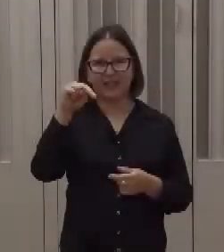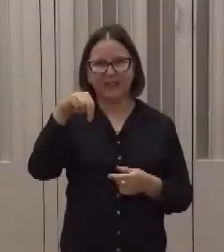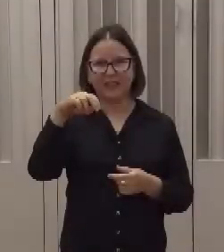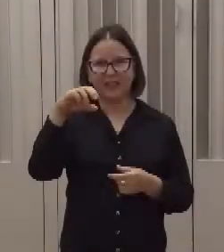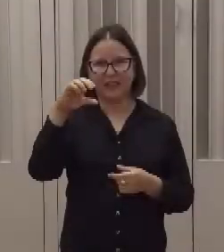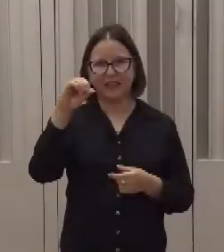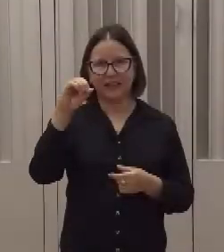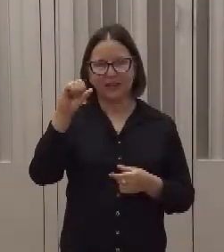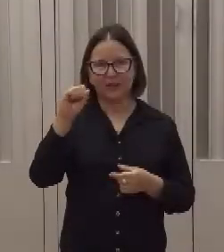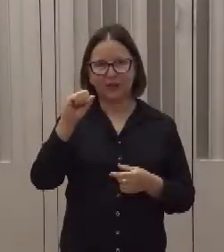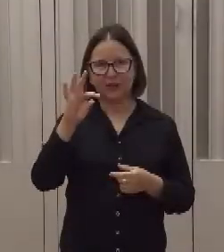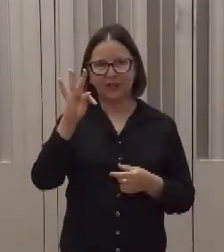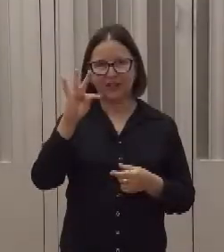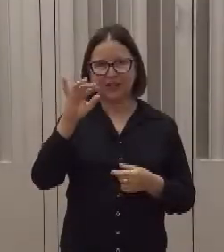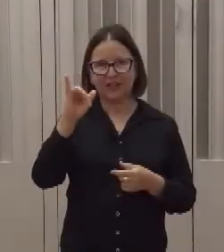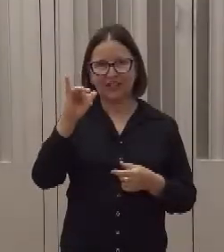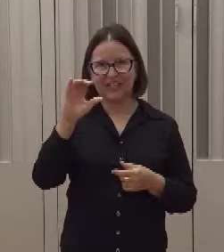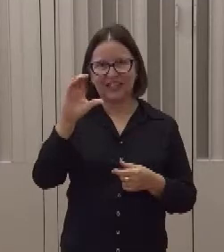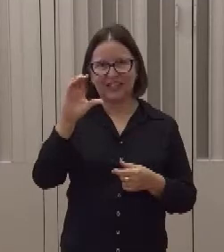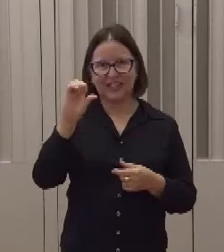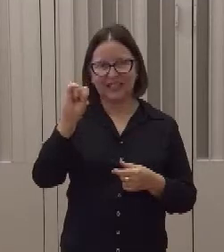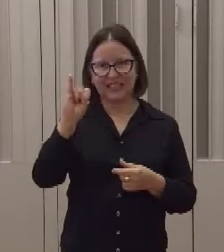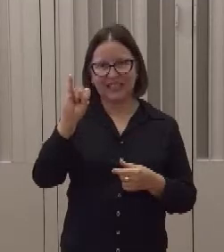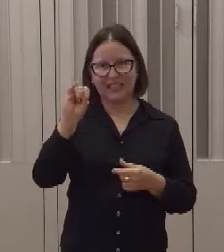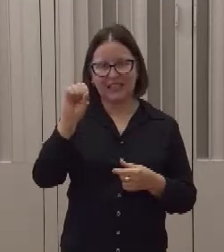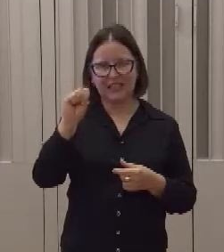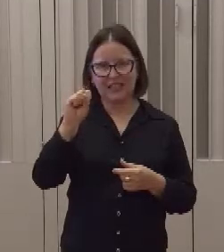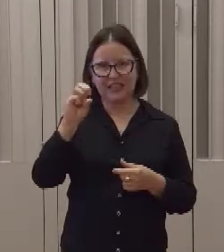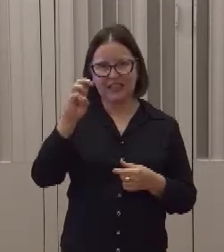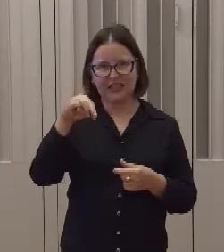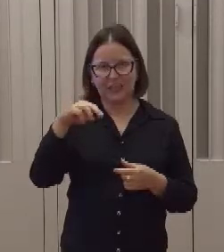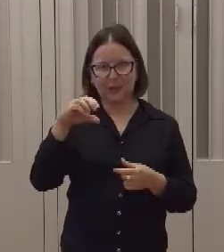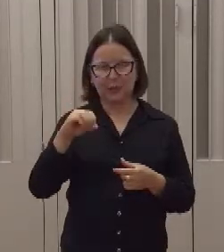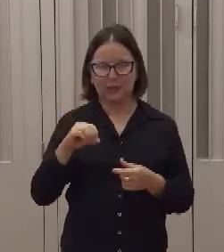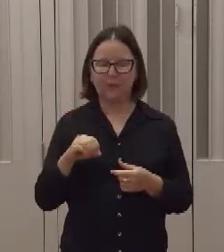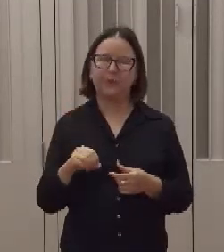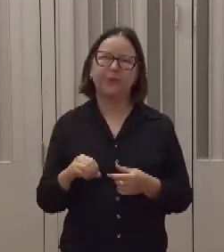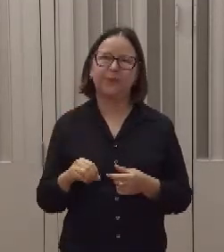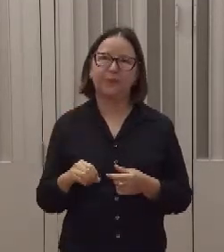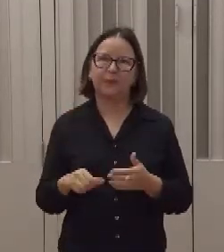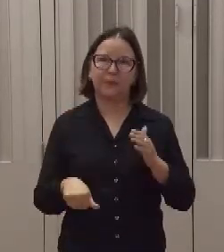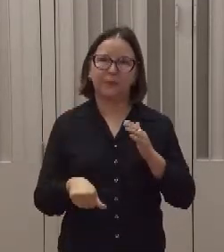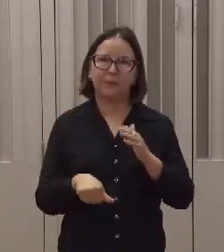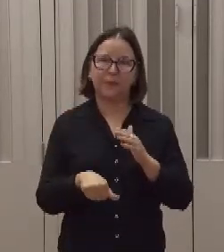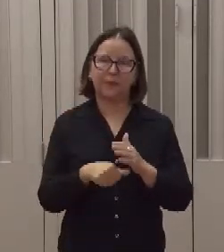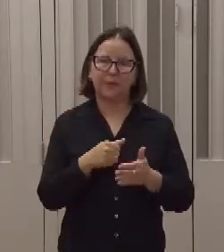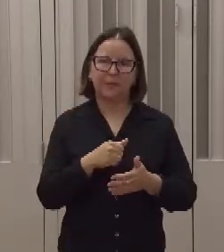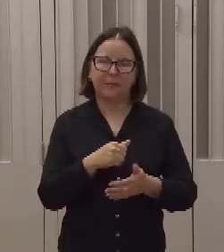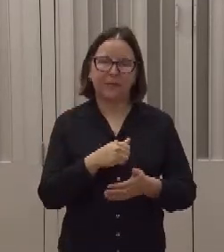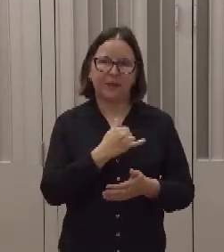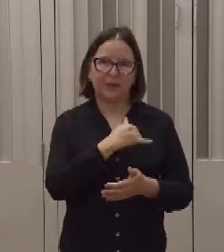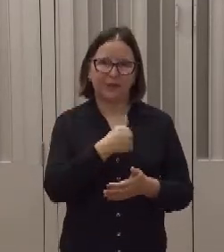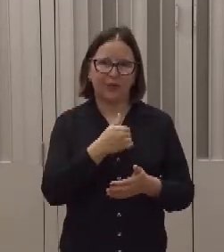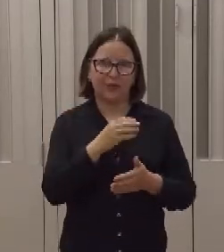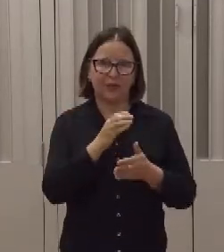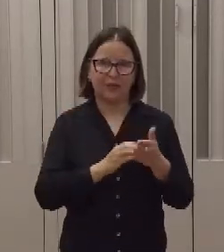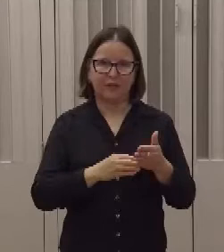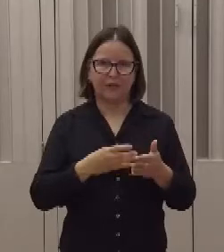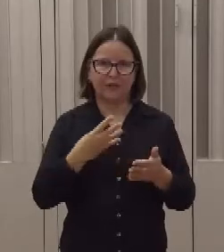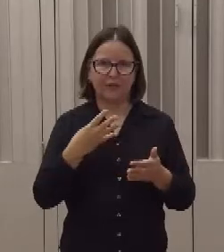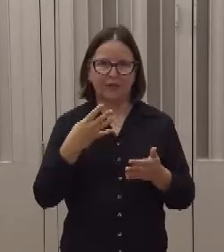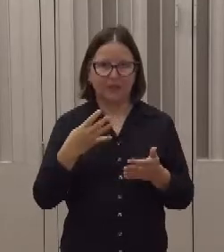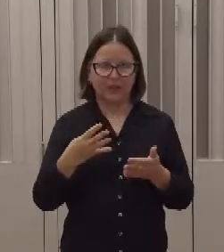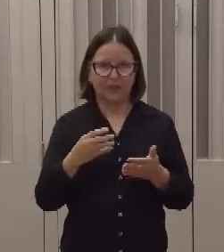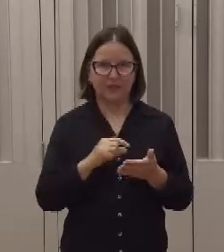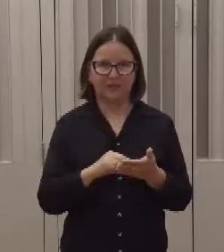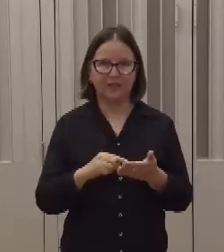nós vamos estudar essa manhã é o texto de 1 João, capítulo 4, versículos 2 e 3. E eu gostaria já